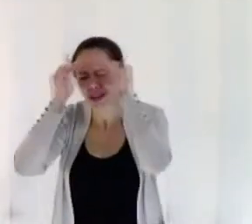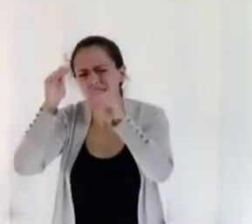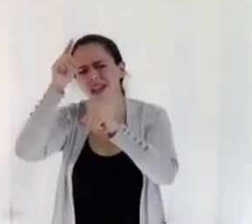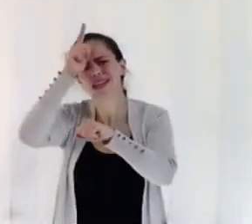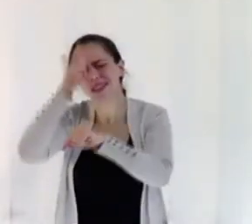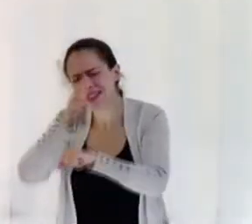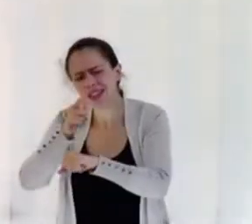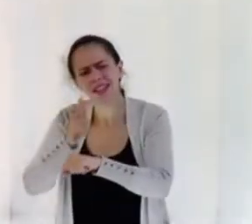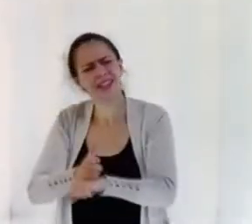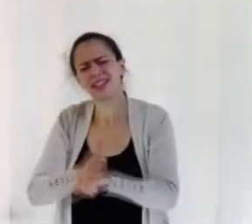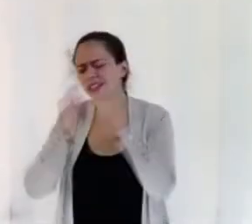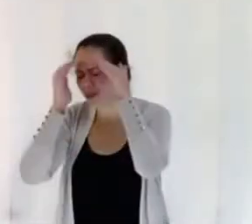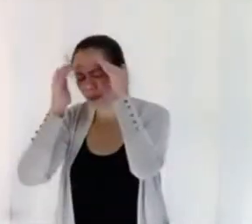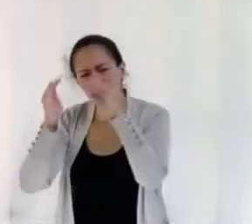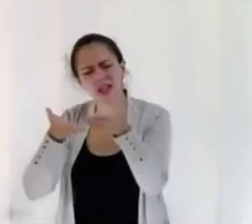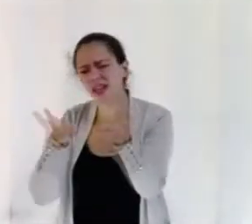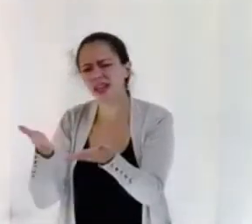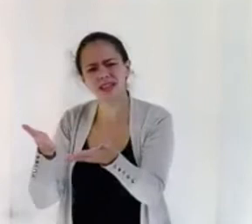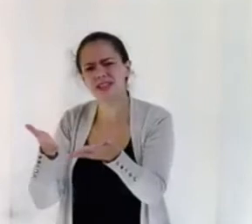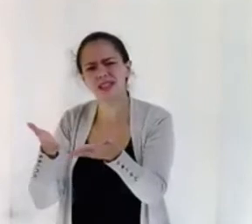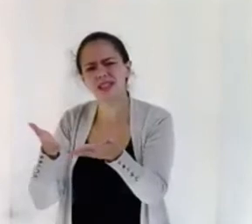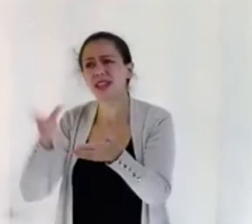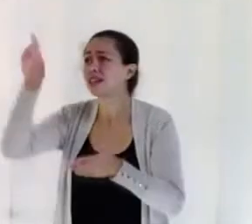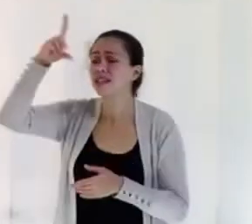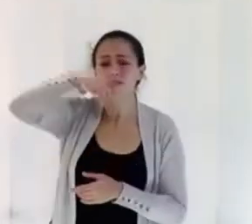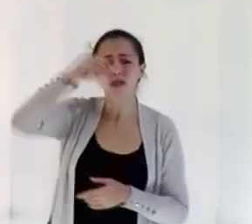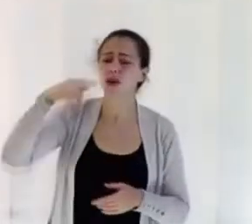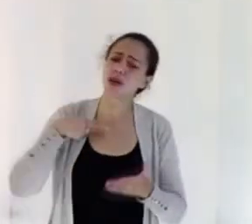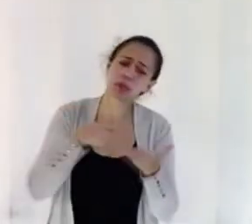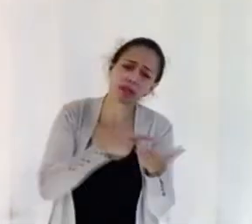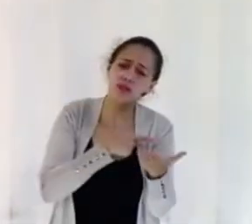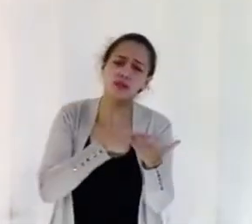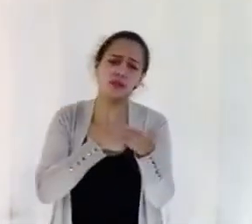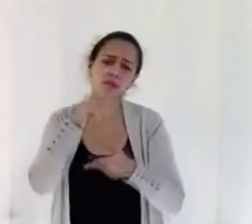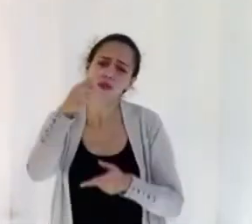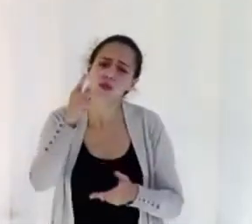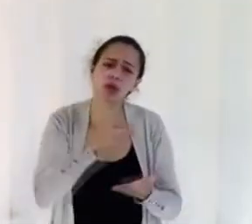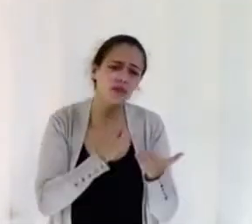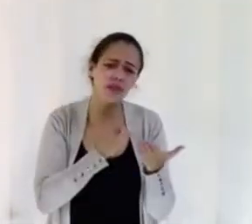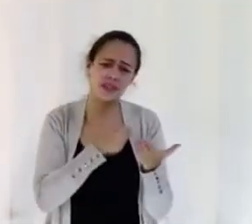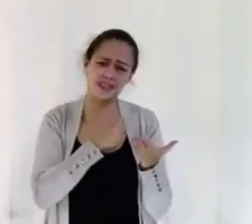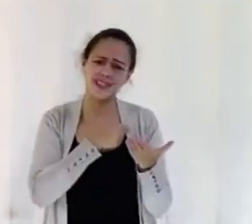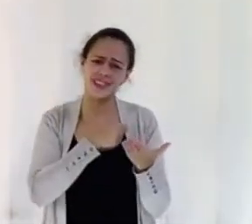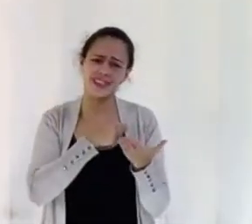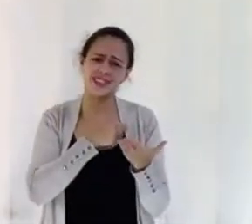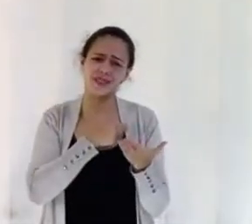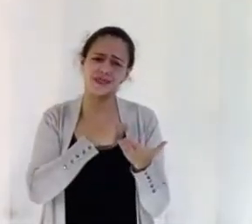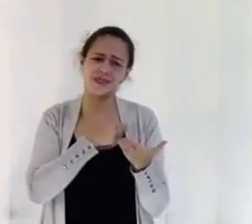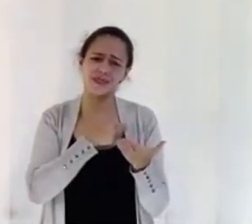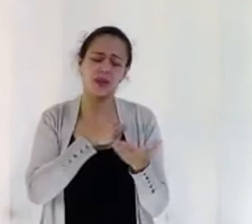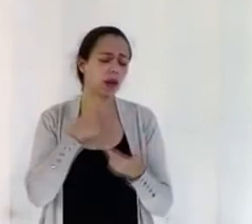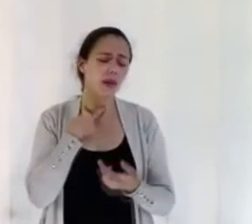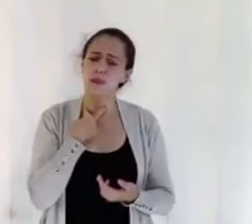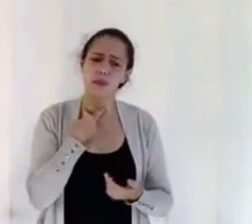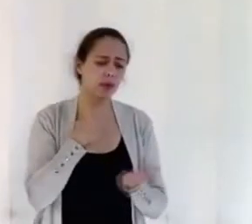pastor. O autor está invocando essa ordem, porque muitos naquele tempo estavam aceitando outras doutrinas, e